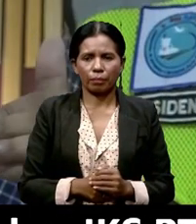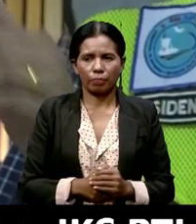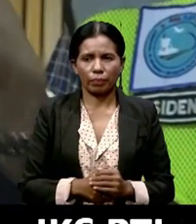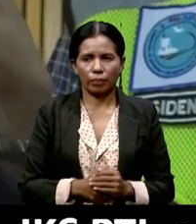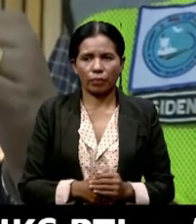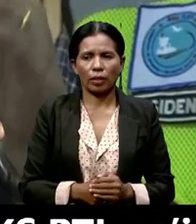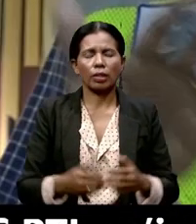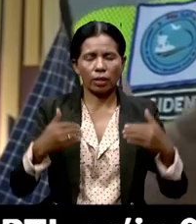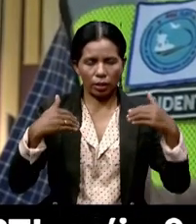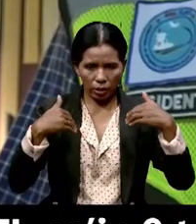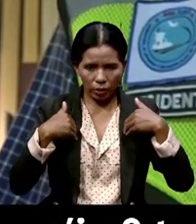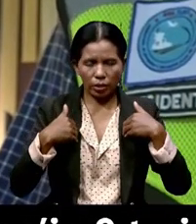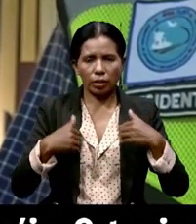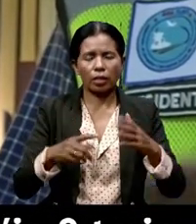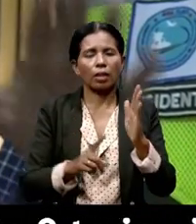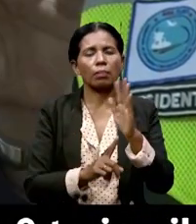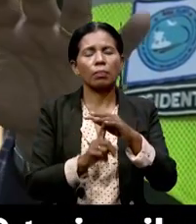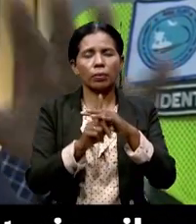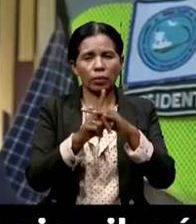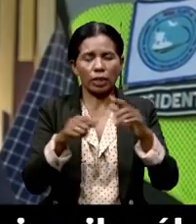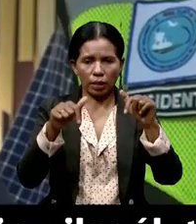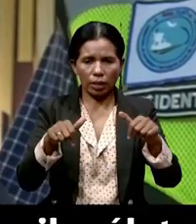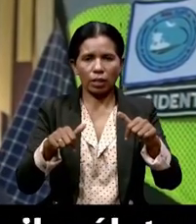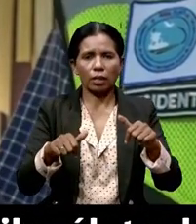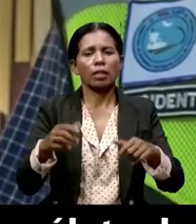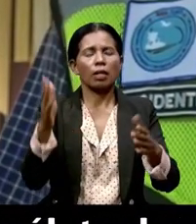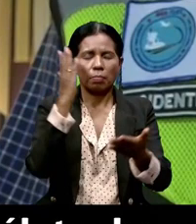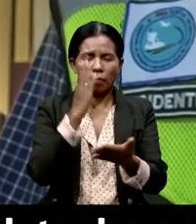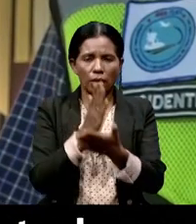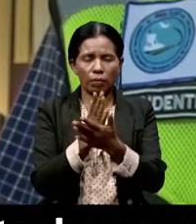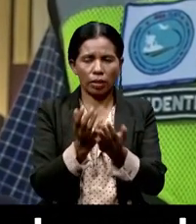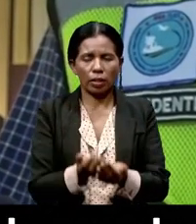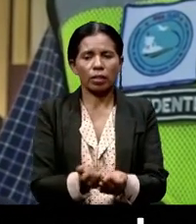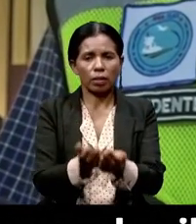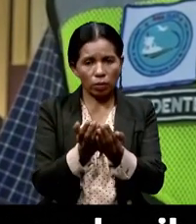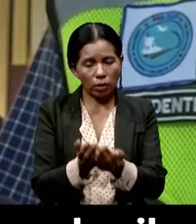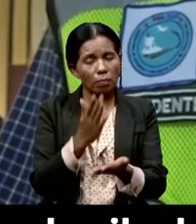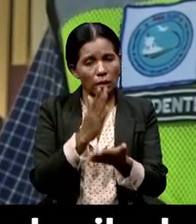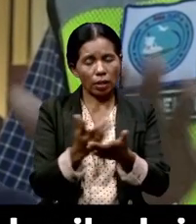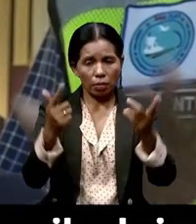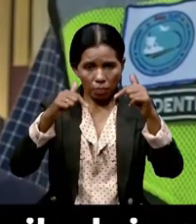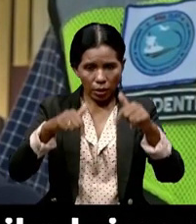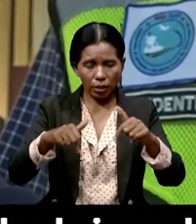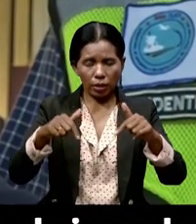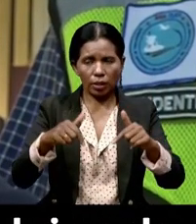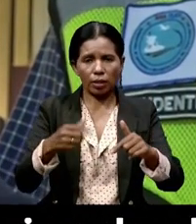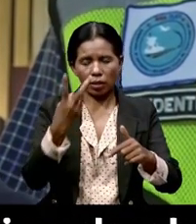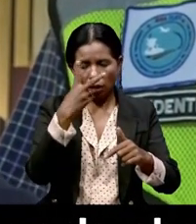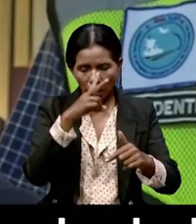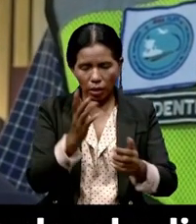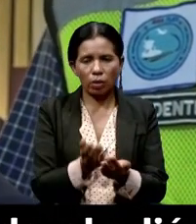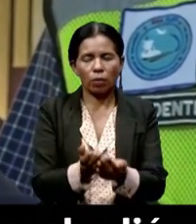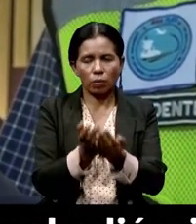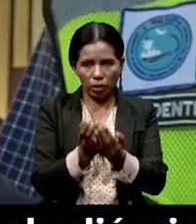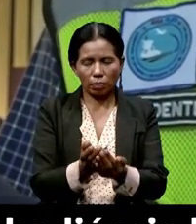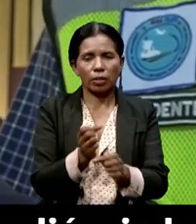Quando nem moço, nem rene, rone, com paro, nem tacilara, e me are outro catagro, e nem matu, halo instalação, antonia